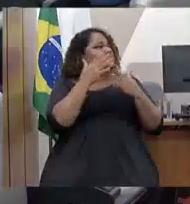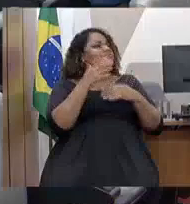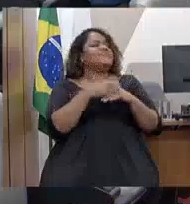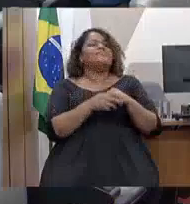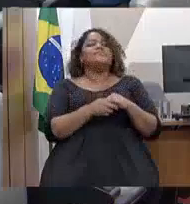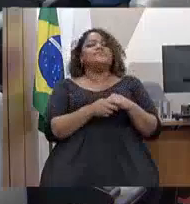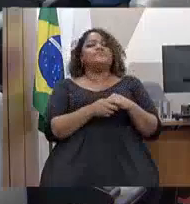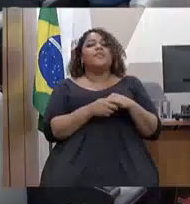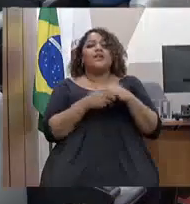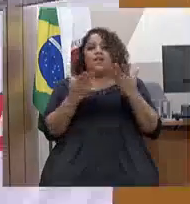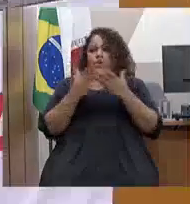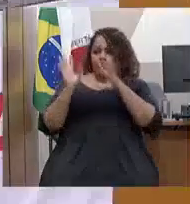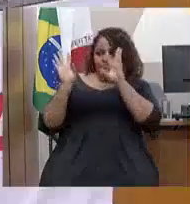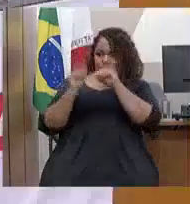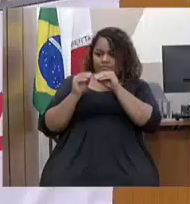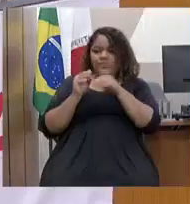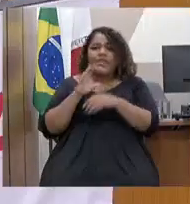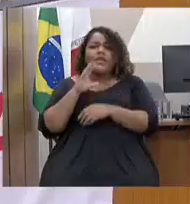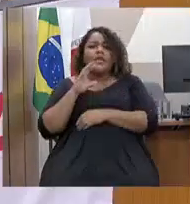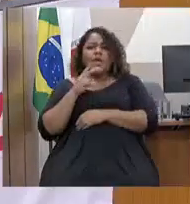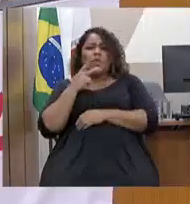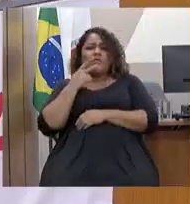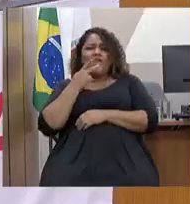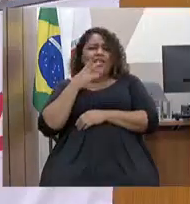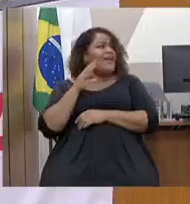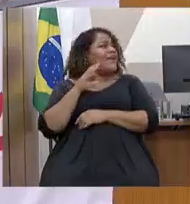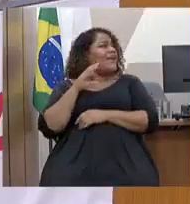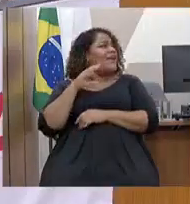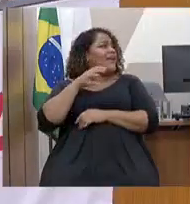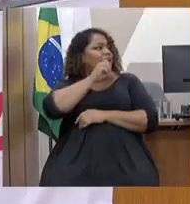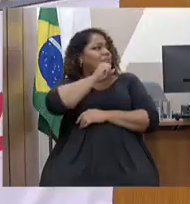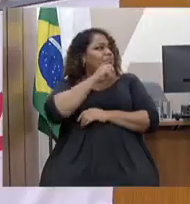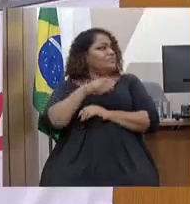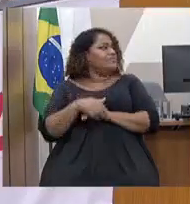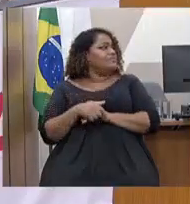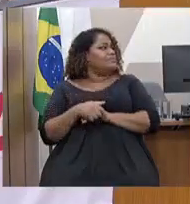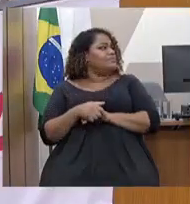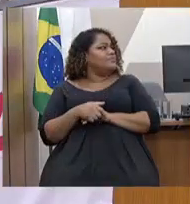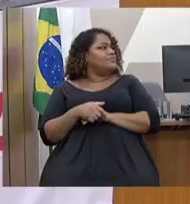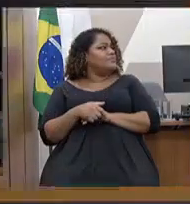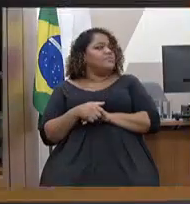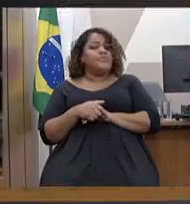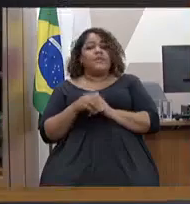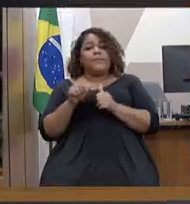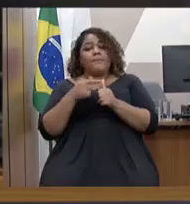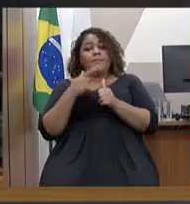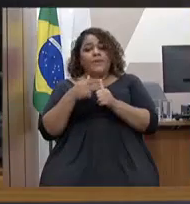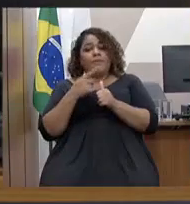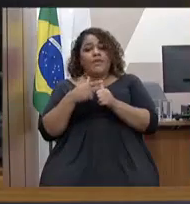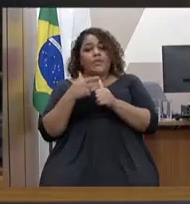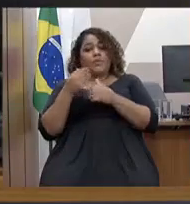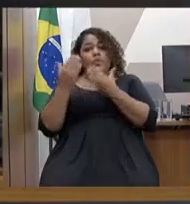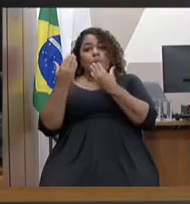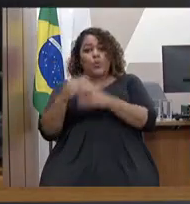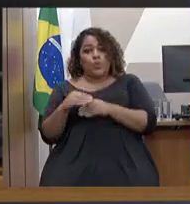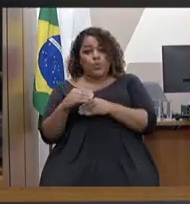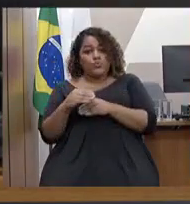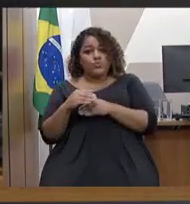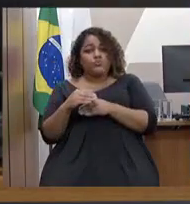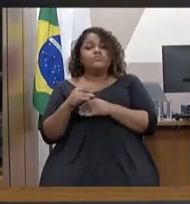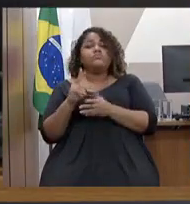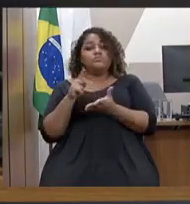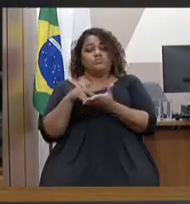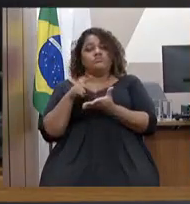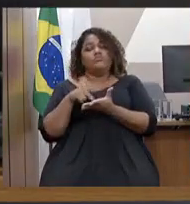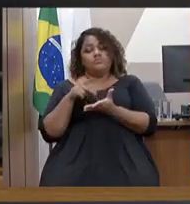vou dar uma palavrinha aqui rápida né primeiro concurso público nós estamos estudando com o curso tem